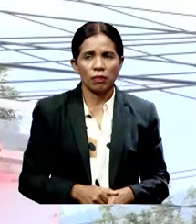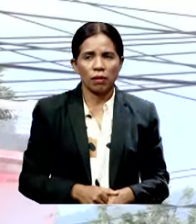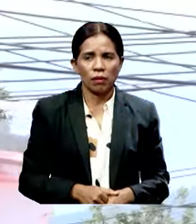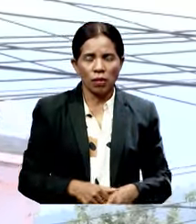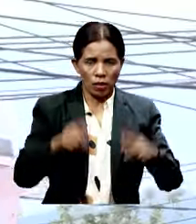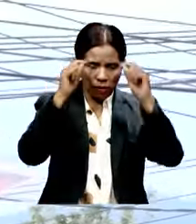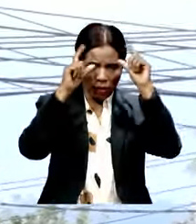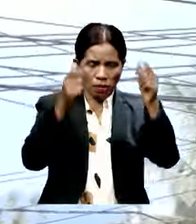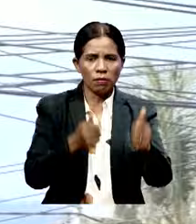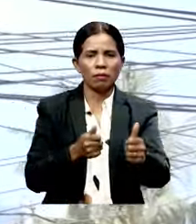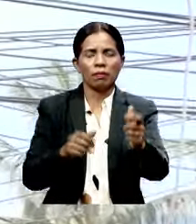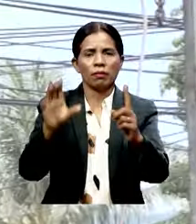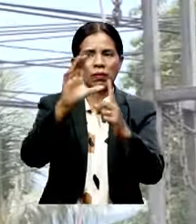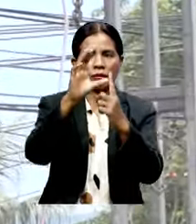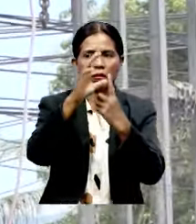tuir cultura,